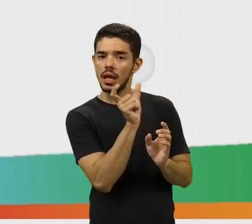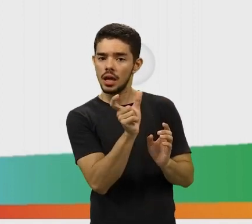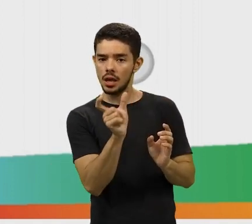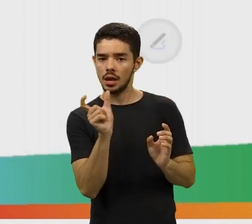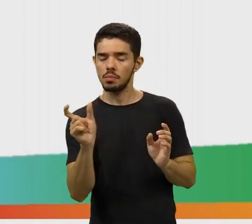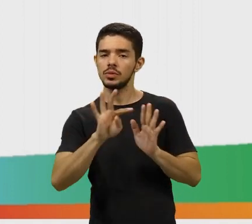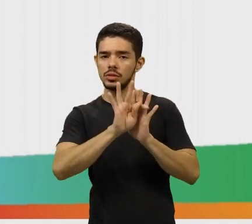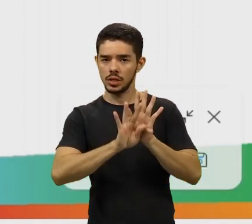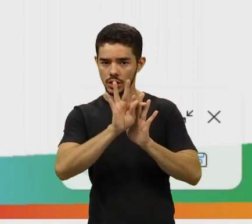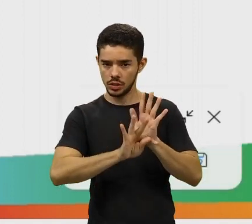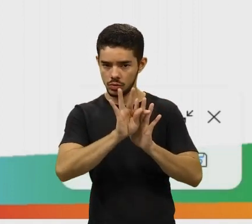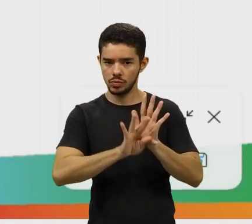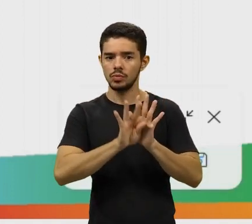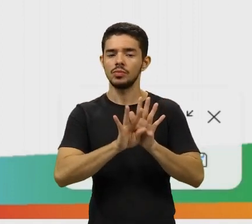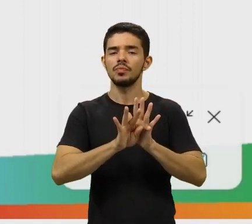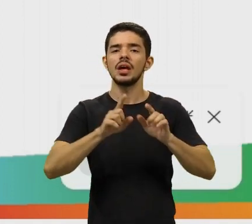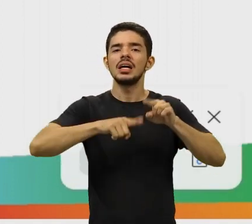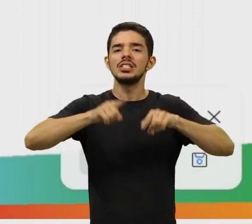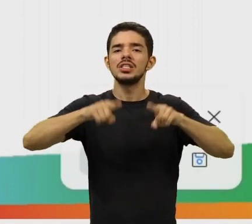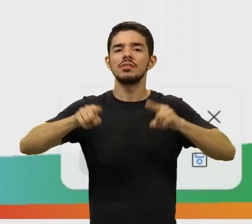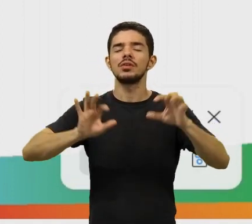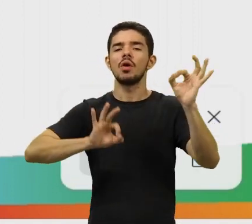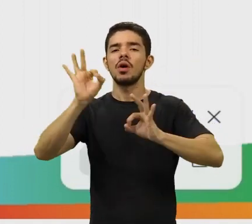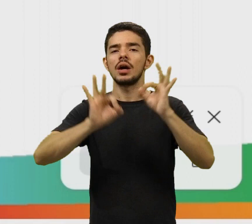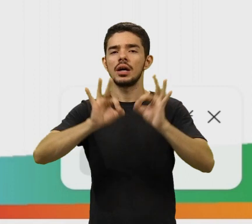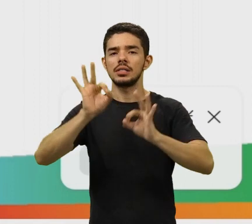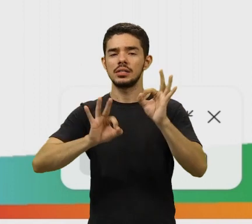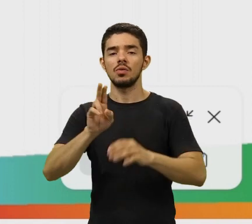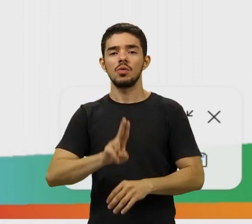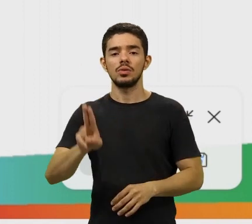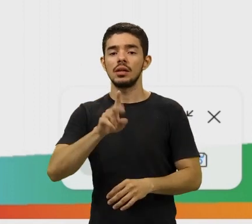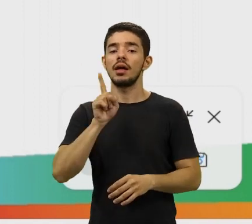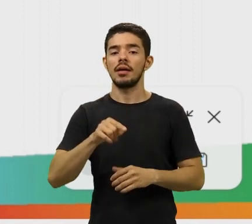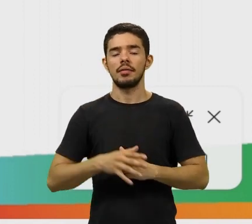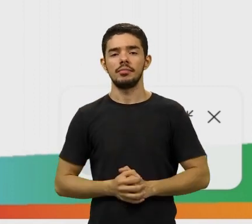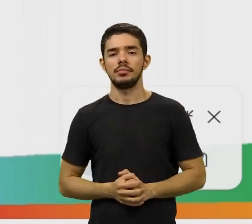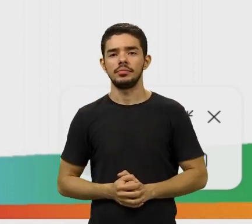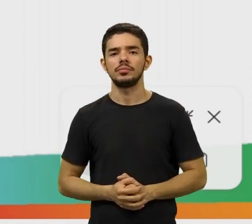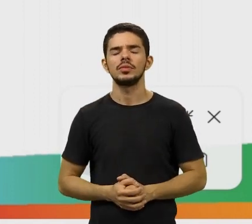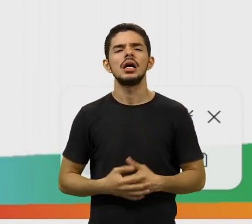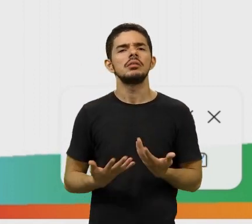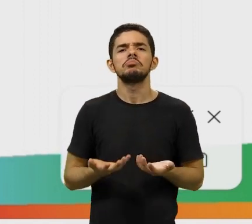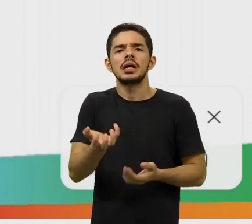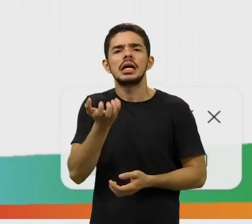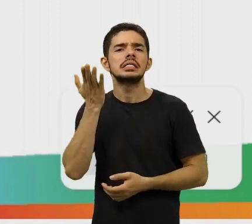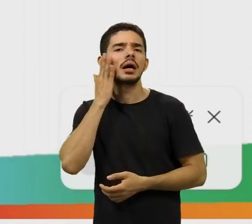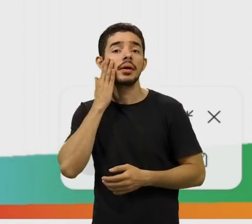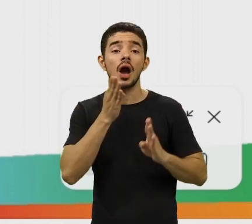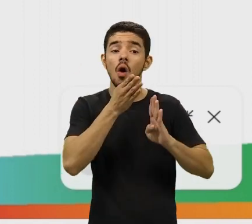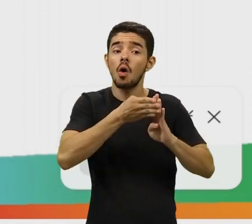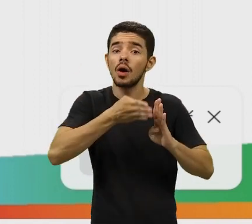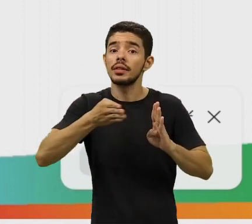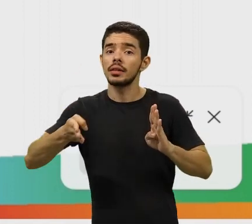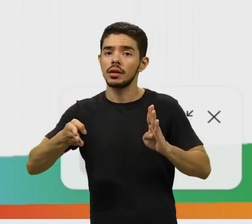termos aparecem no texto, os níveis de organização utilizados são. Então, ele quer saber a